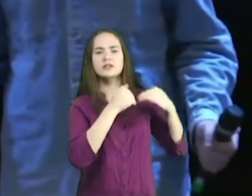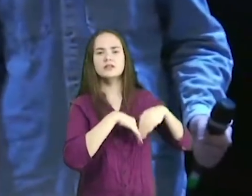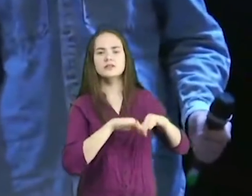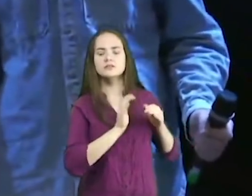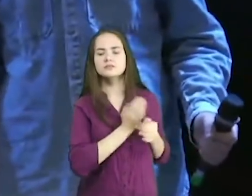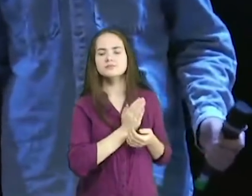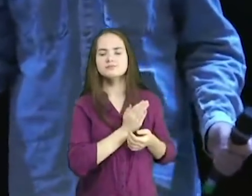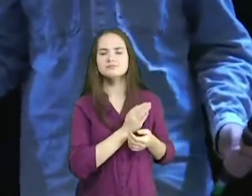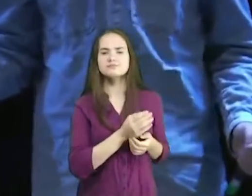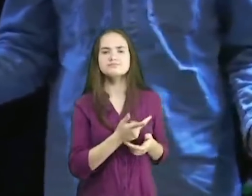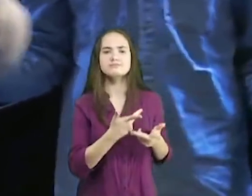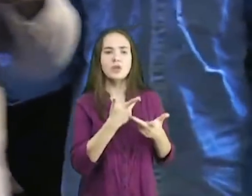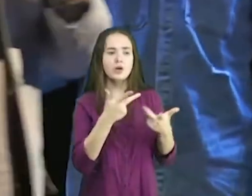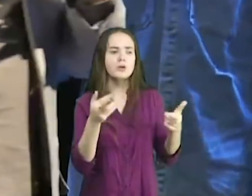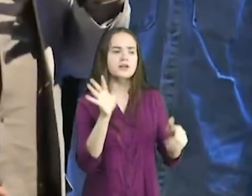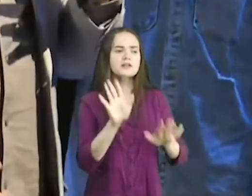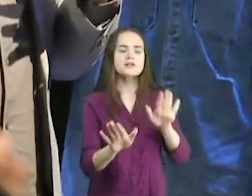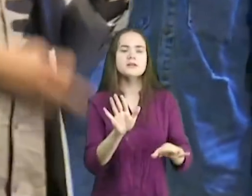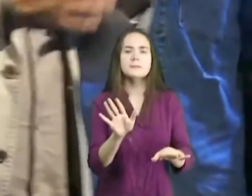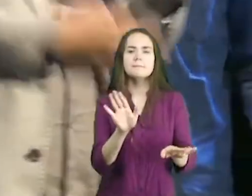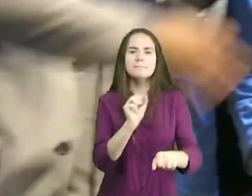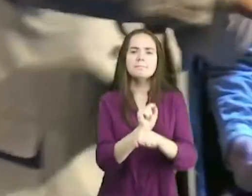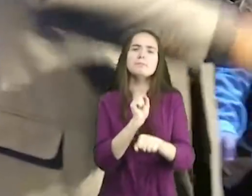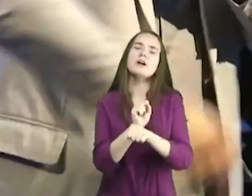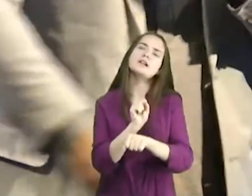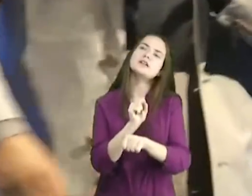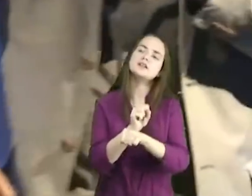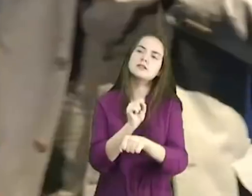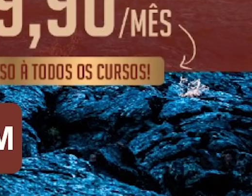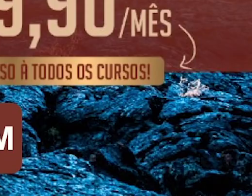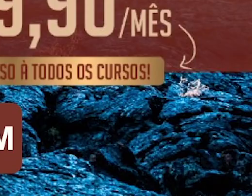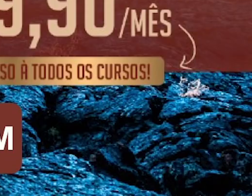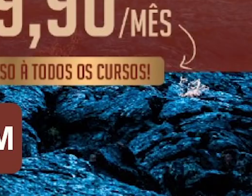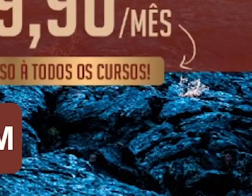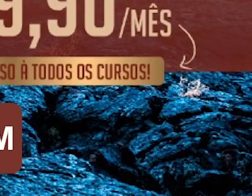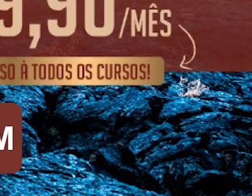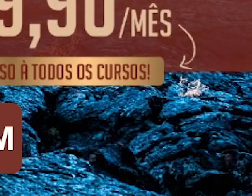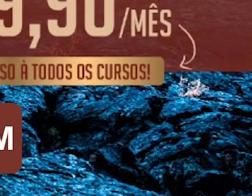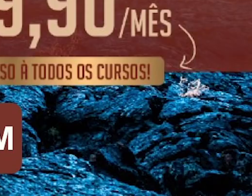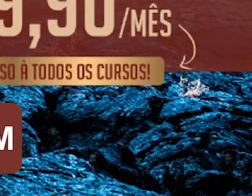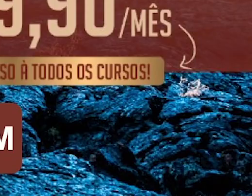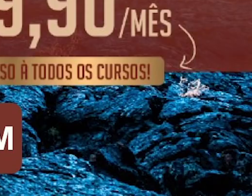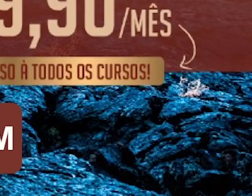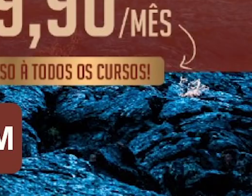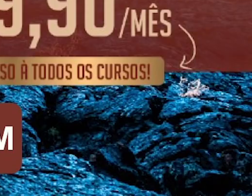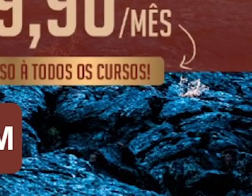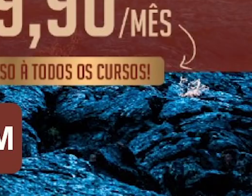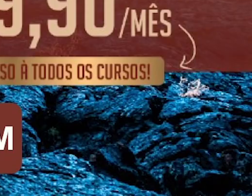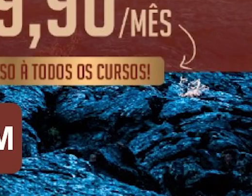Pai, que estão parados dentro da nossa dispensa. Pai,